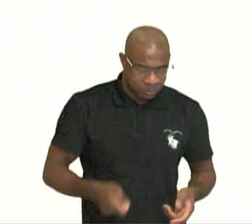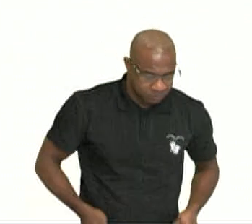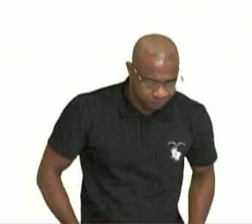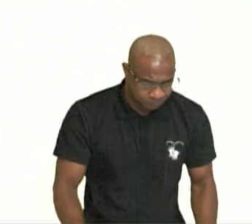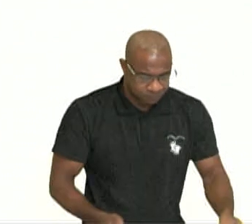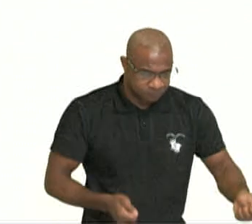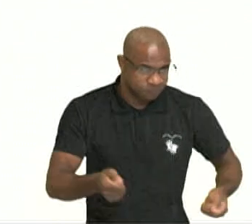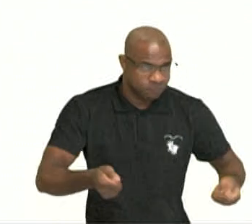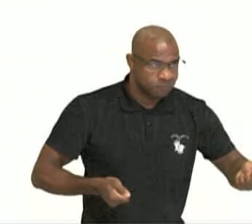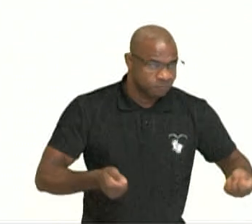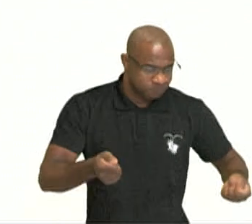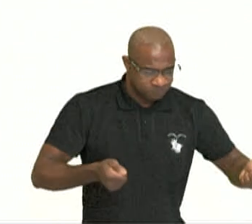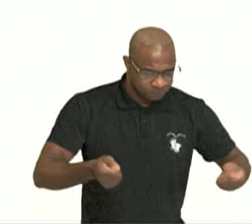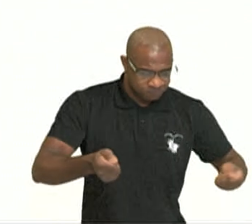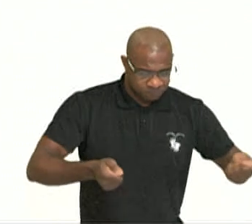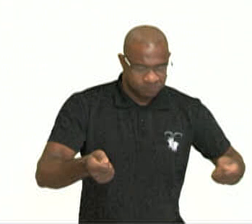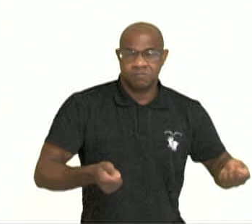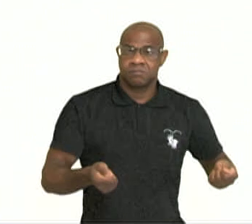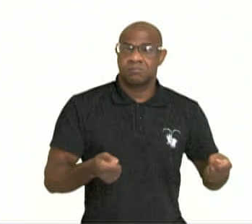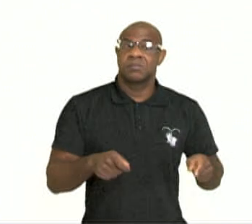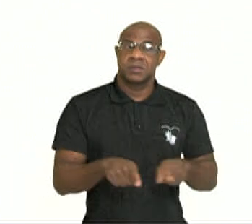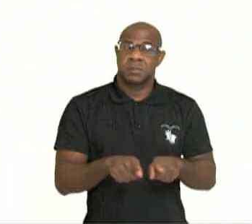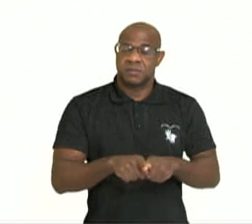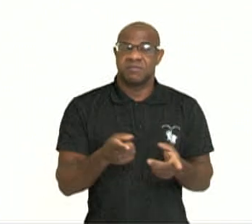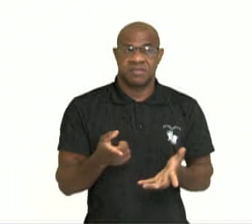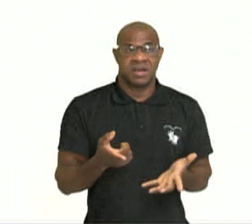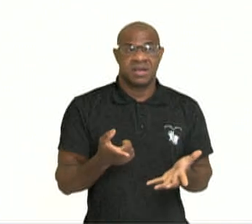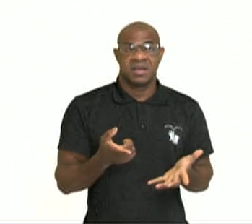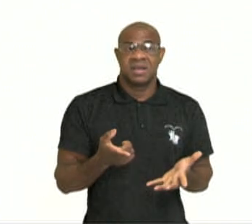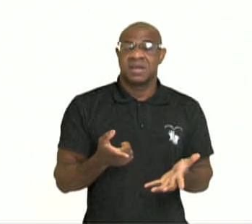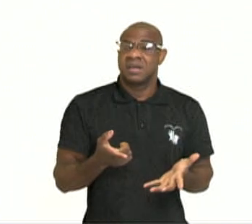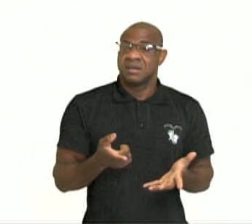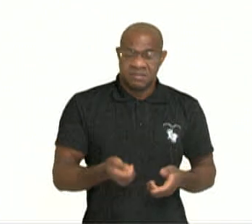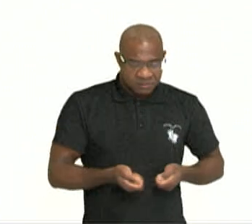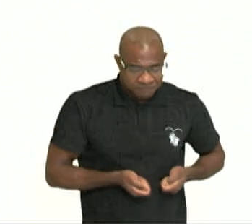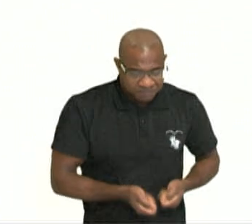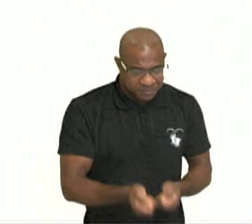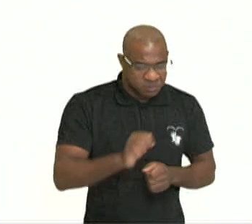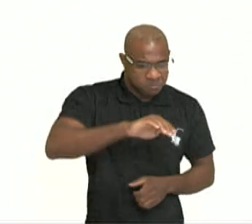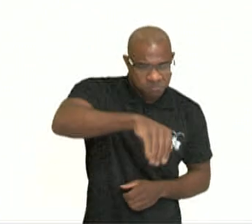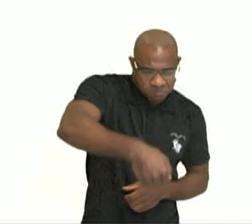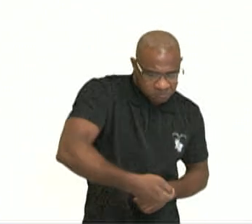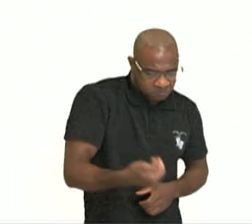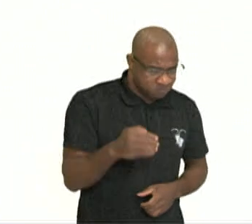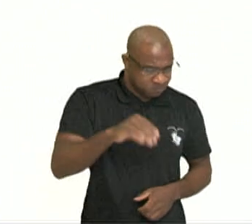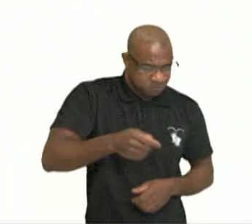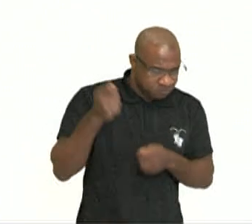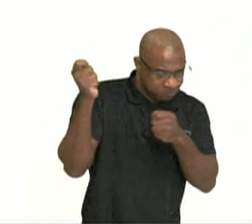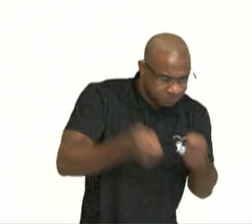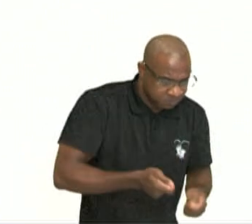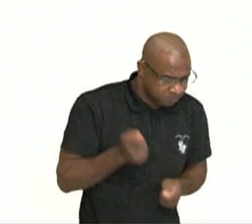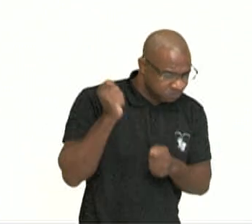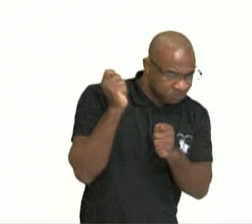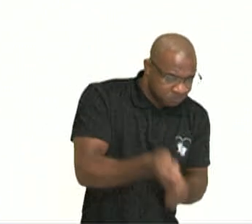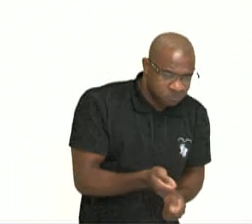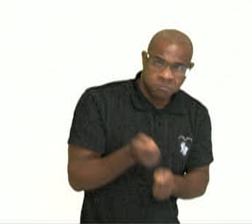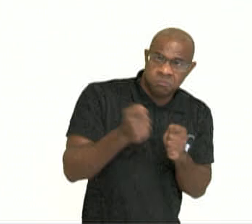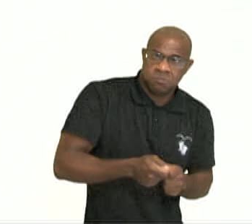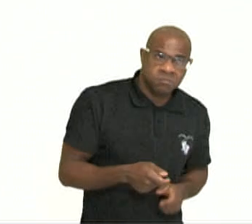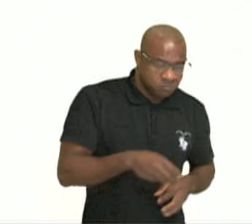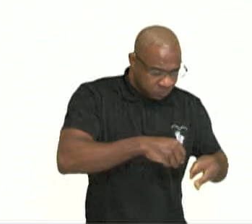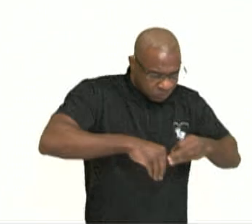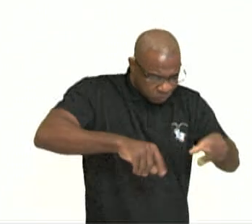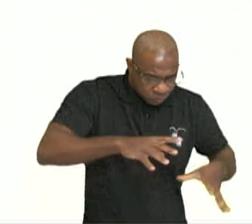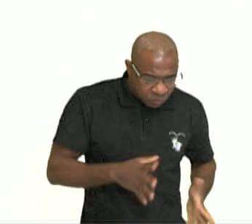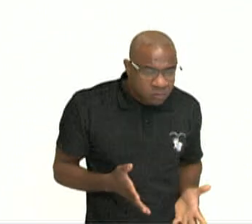mas eu vou impactar esse solo, eu vou cavar, eu tenho que procurar nesse subsolo o quê?